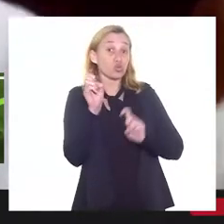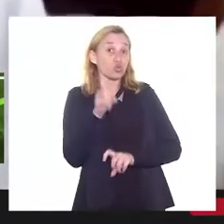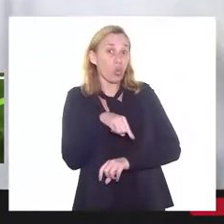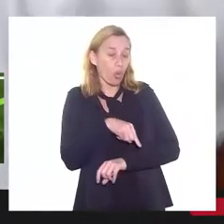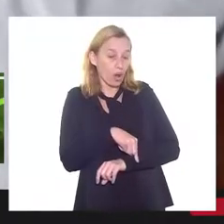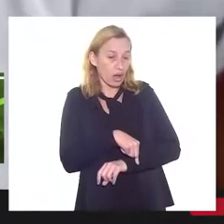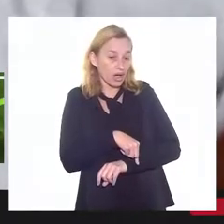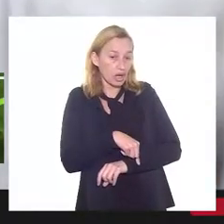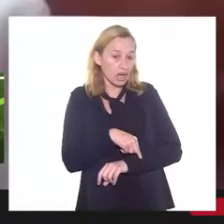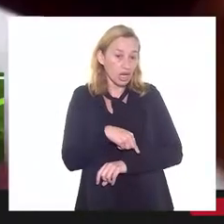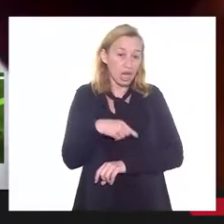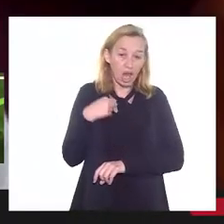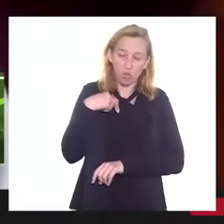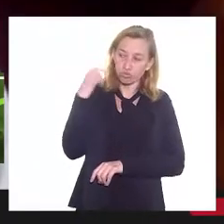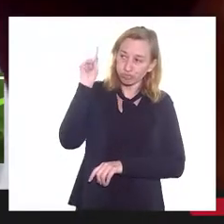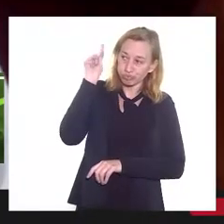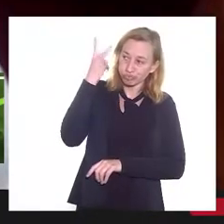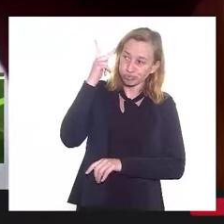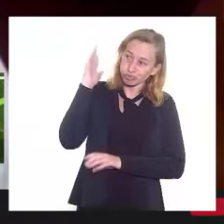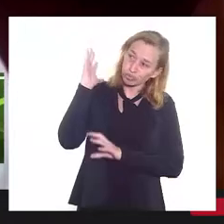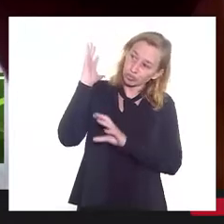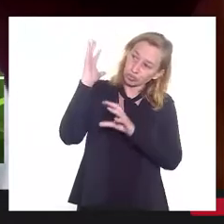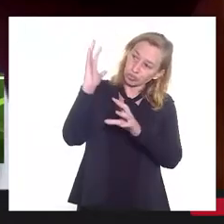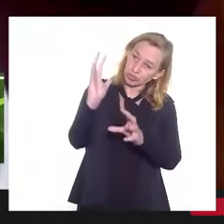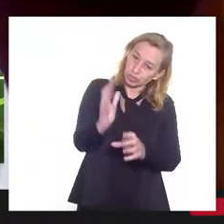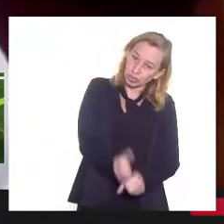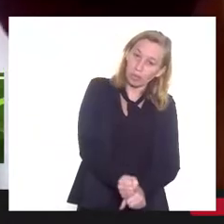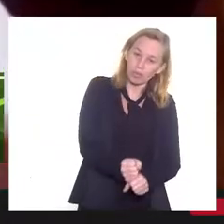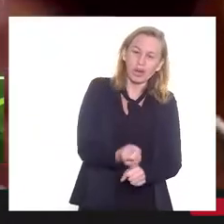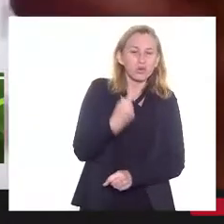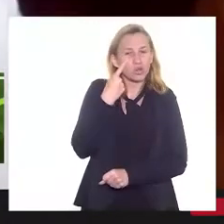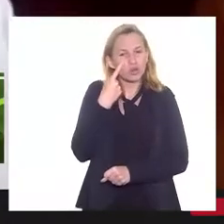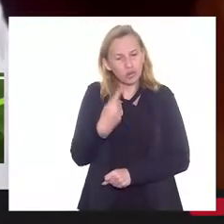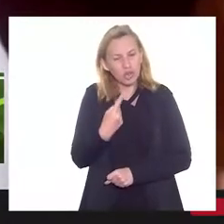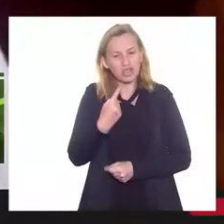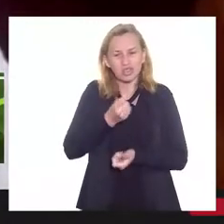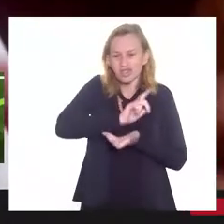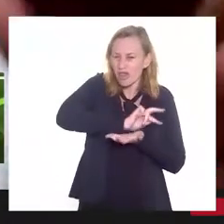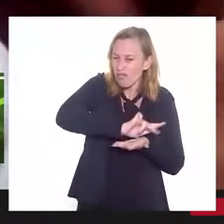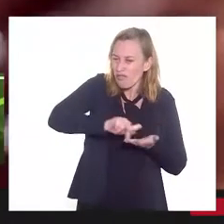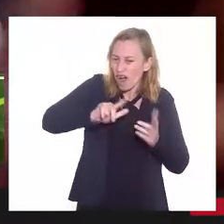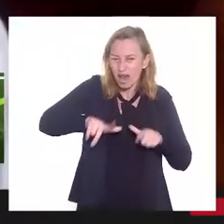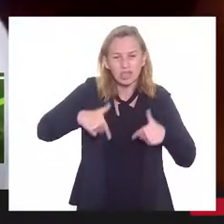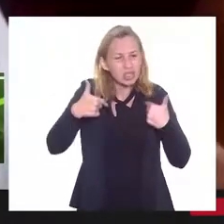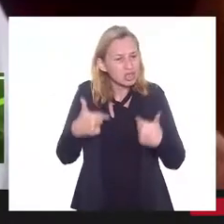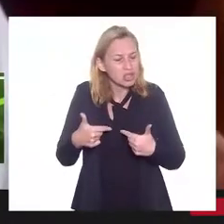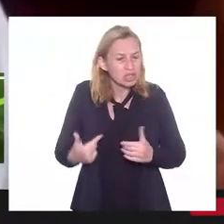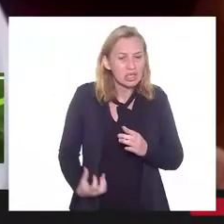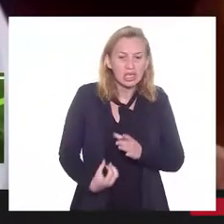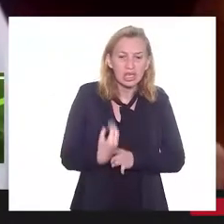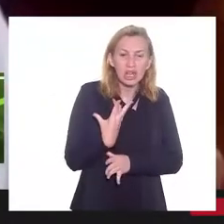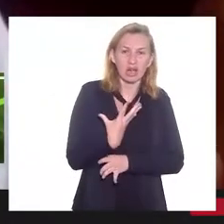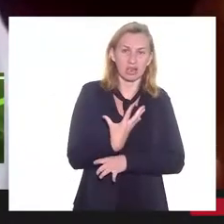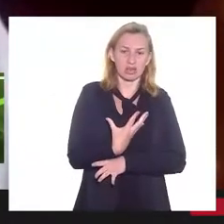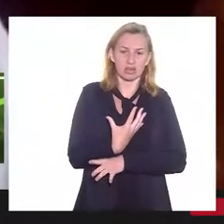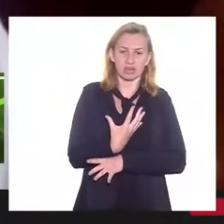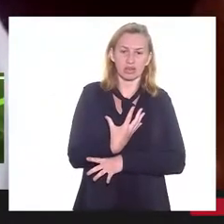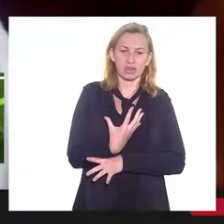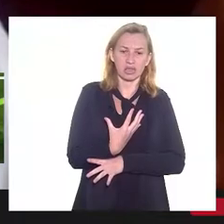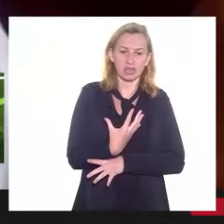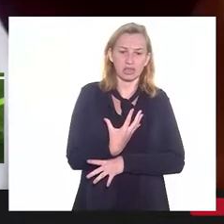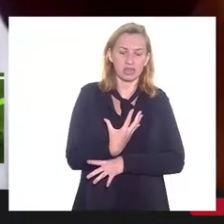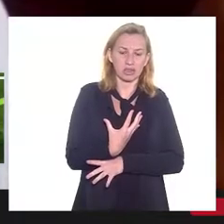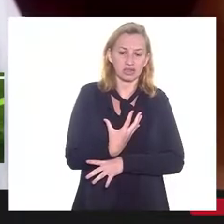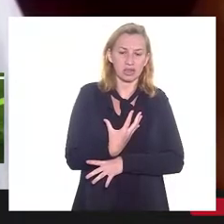eu tô fazendo um histórico para que a gente veja que várias Nós criamos já aliás nessa